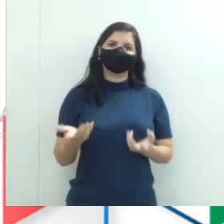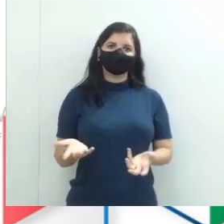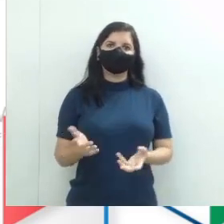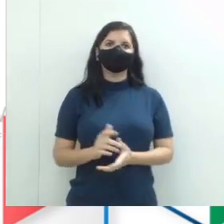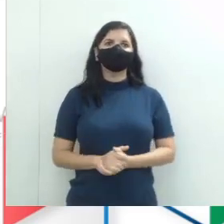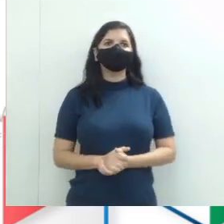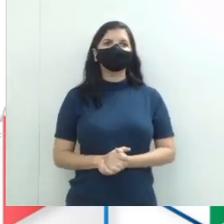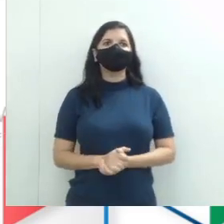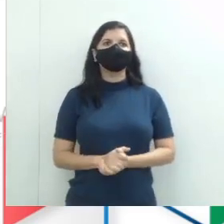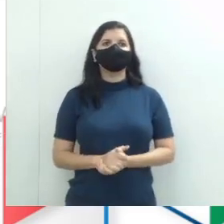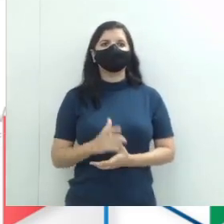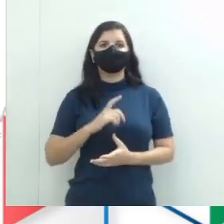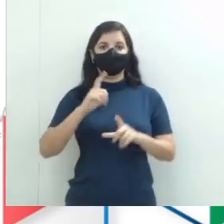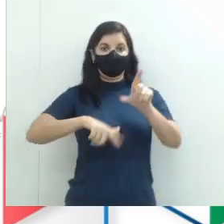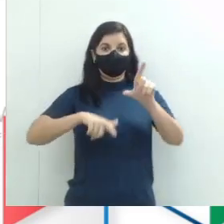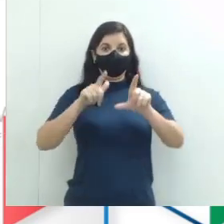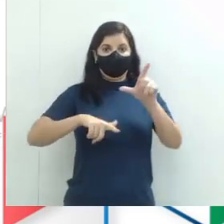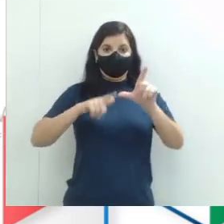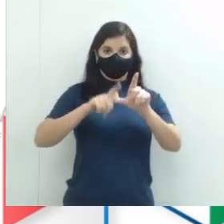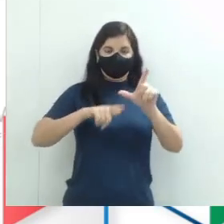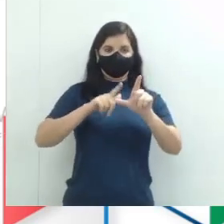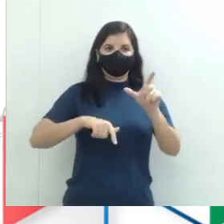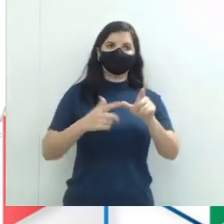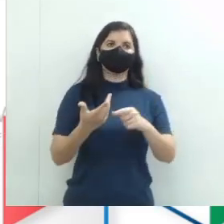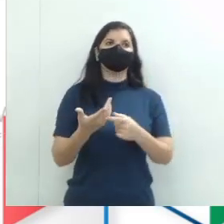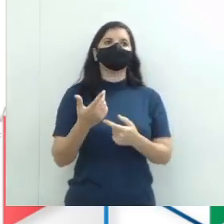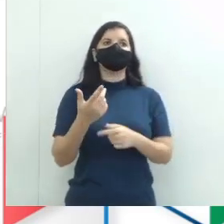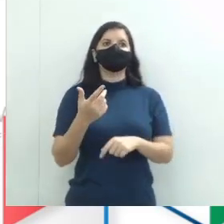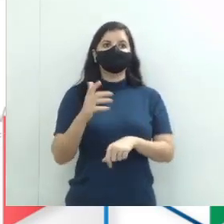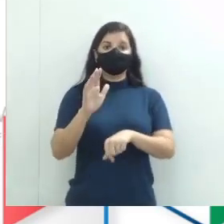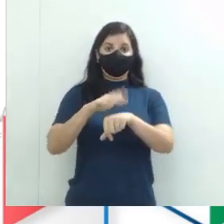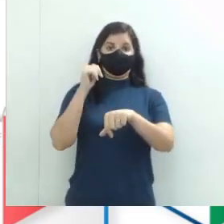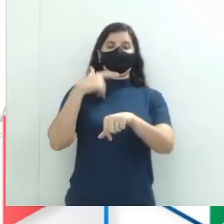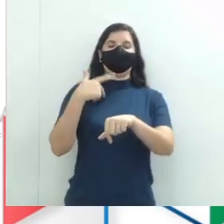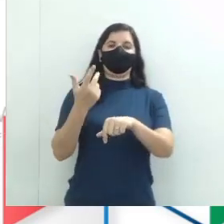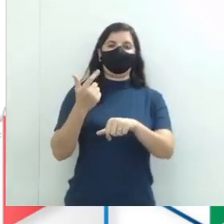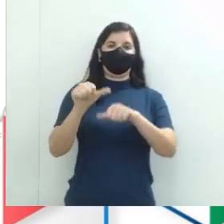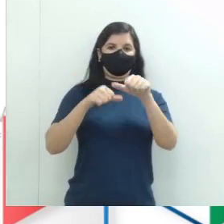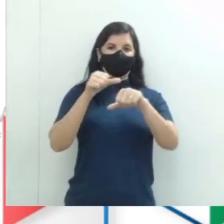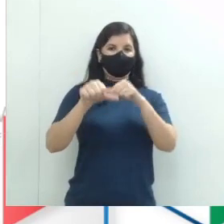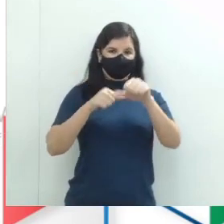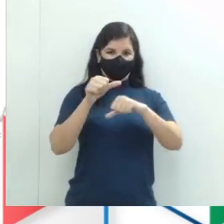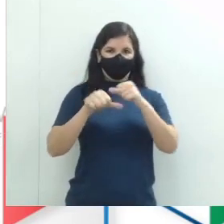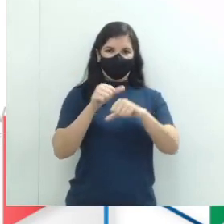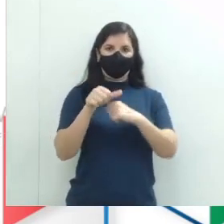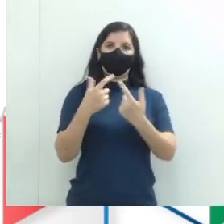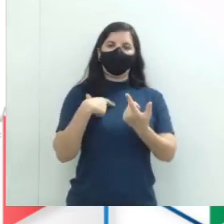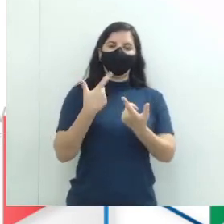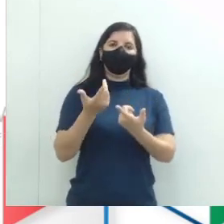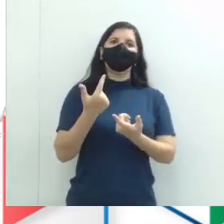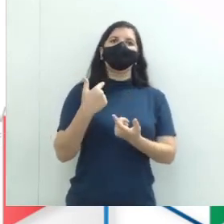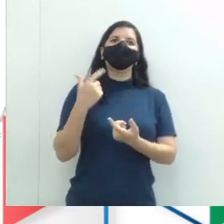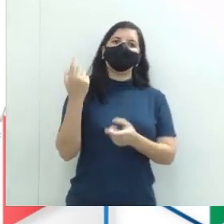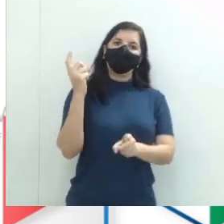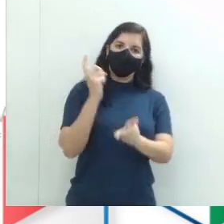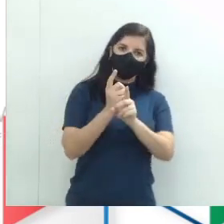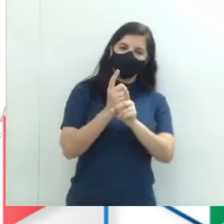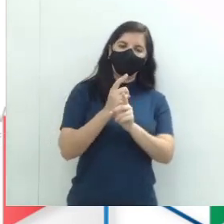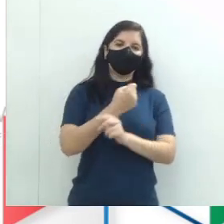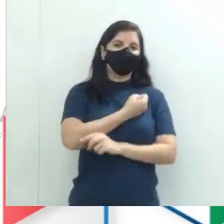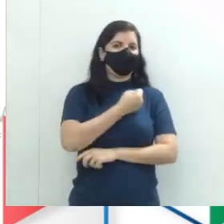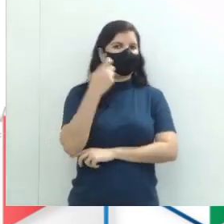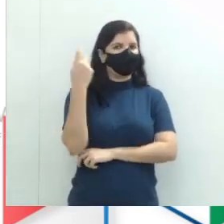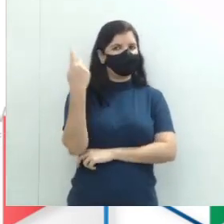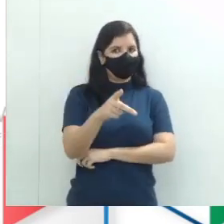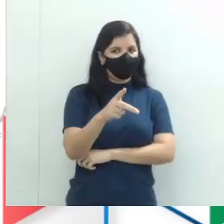Bom, essas letras que nós chamamos de variáveis, quando eu encontro o